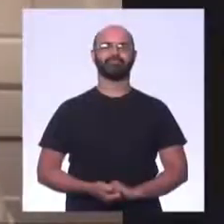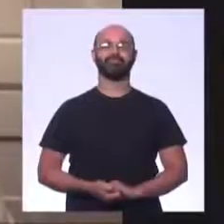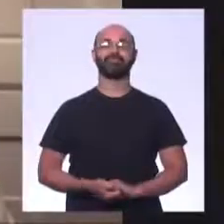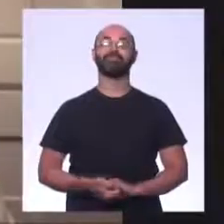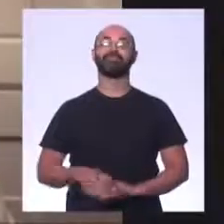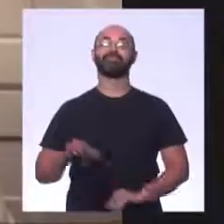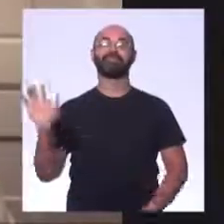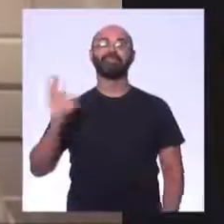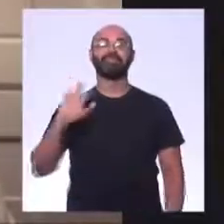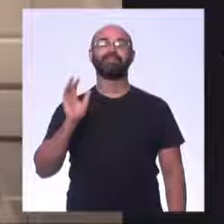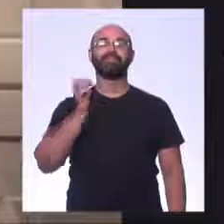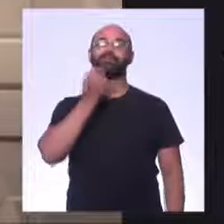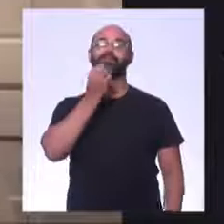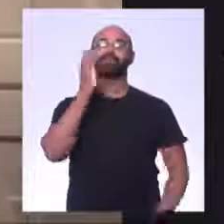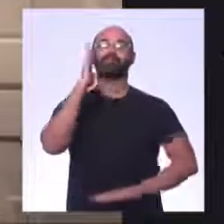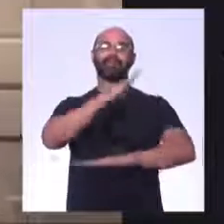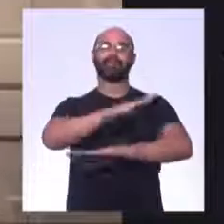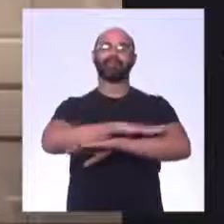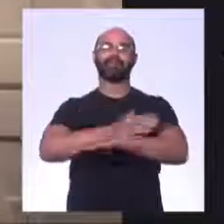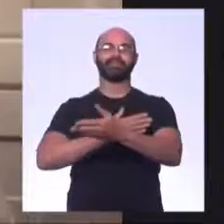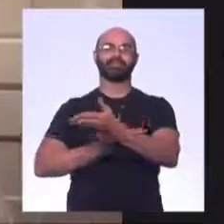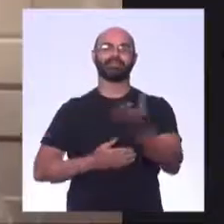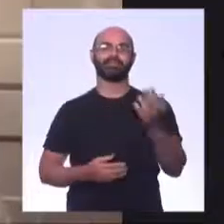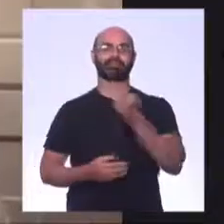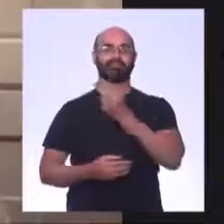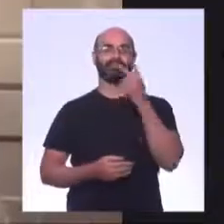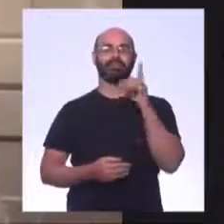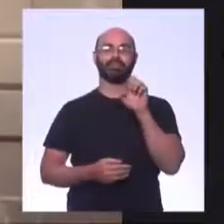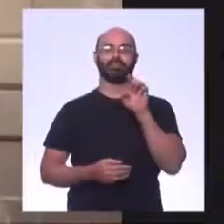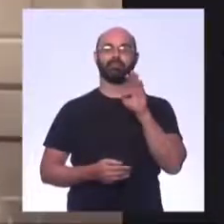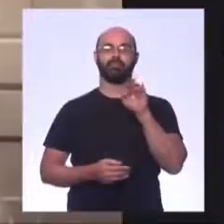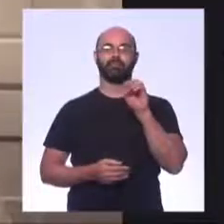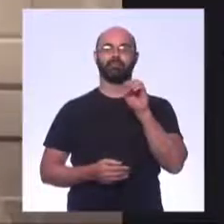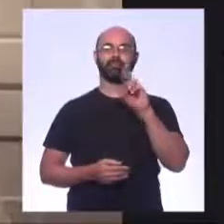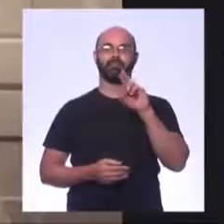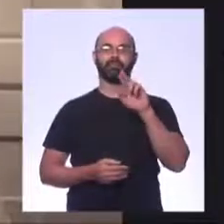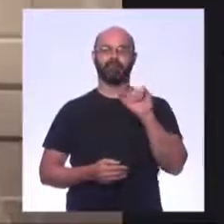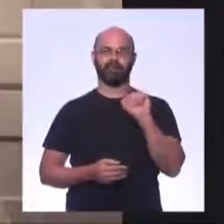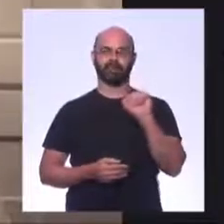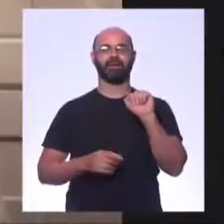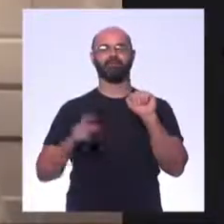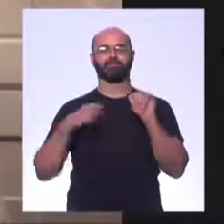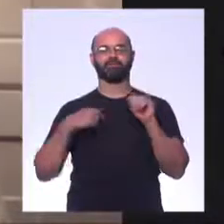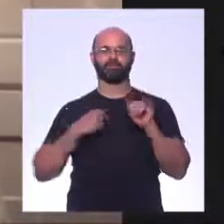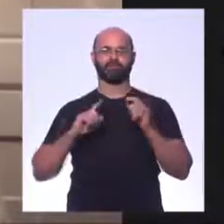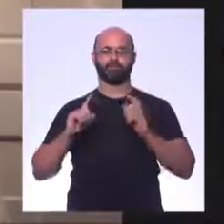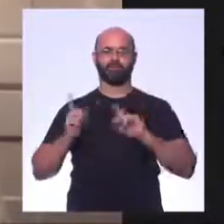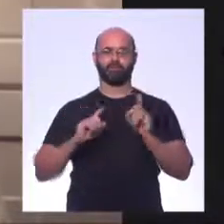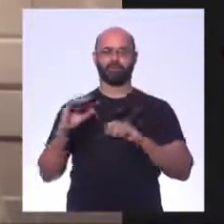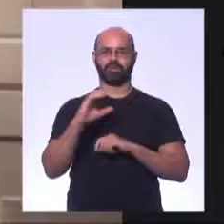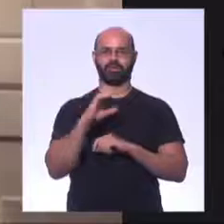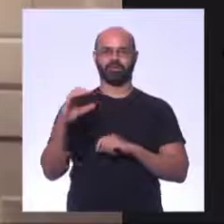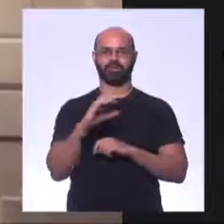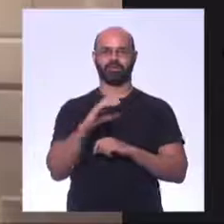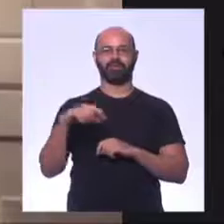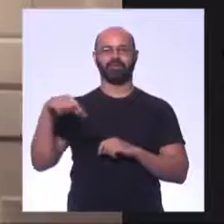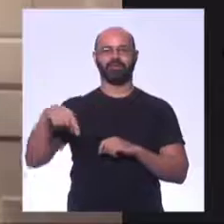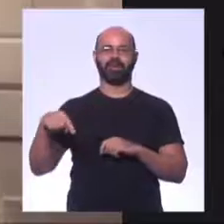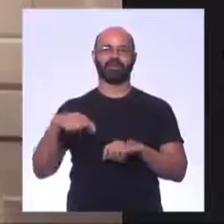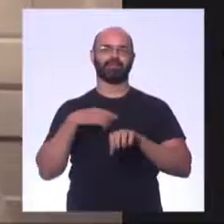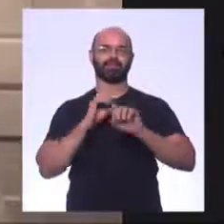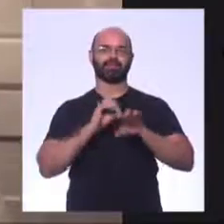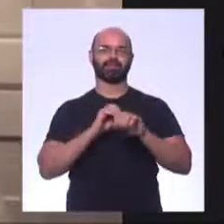todos, boa tarde. Eu sou Débora Garófalo, coordenadora do Centro de Inovação da Educação Básica de São